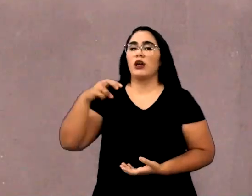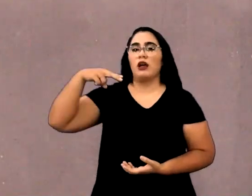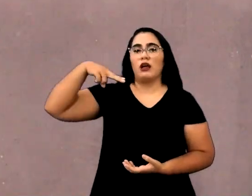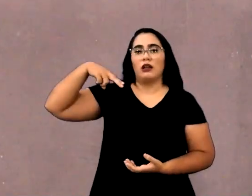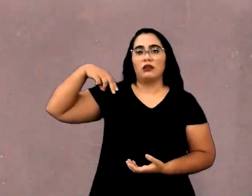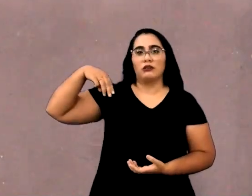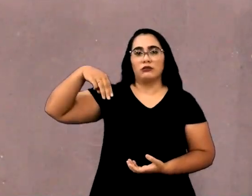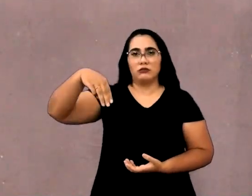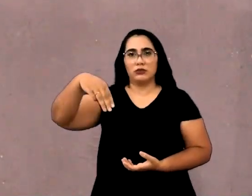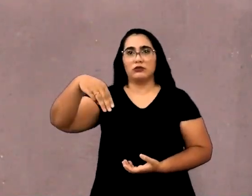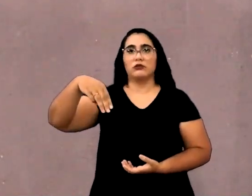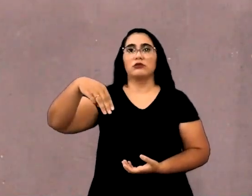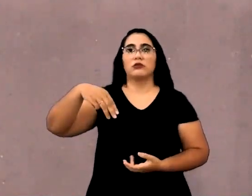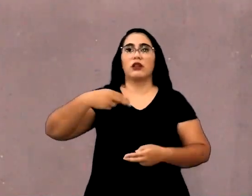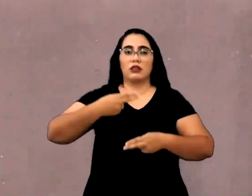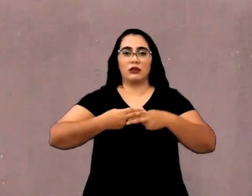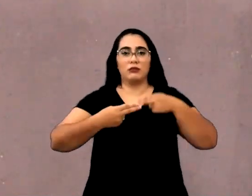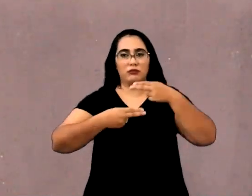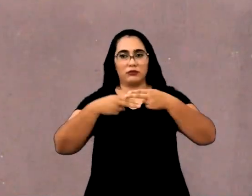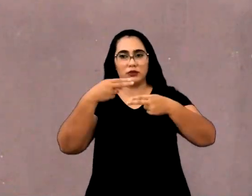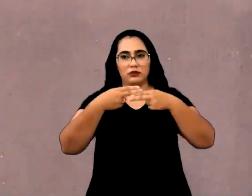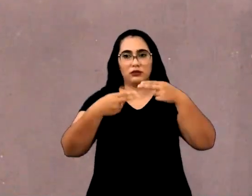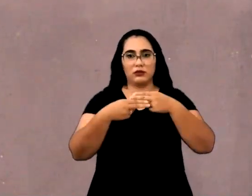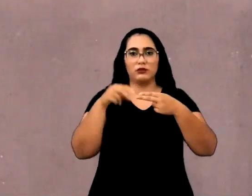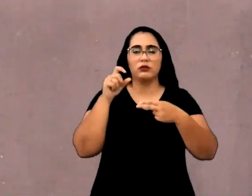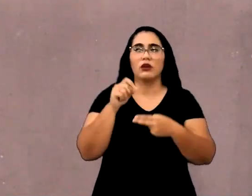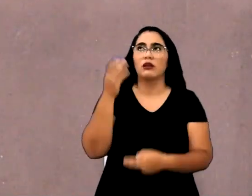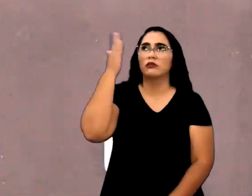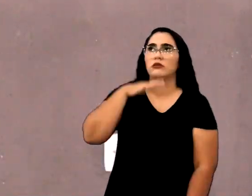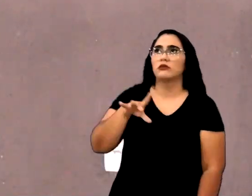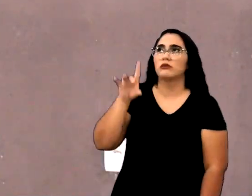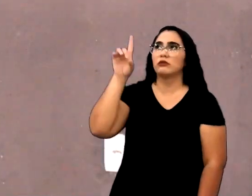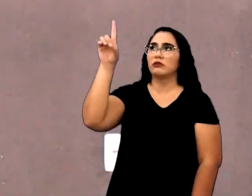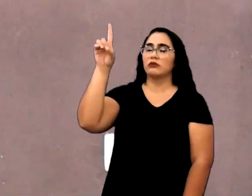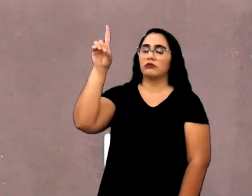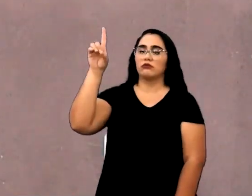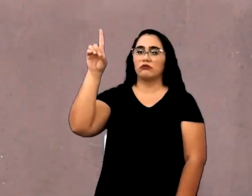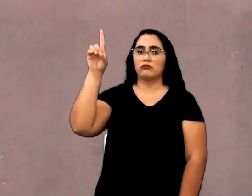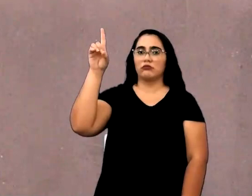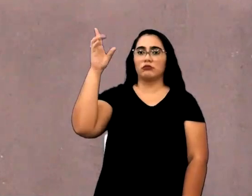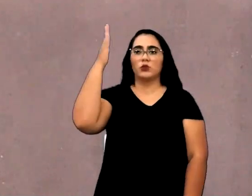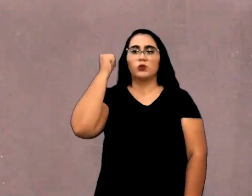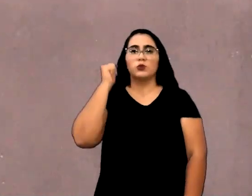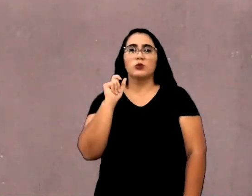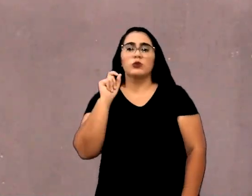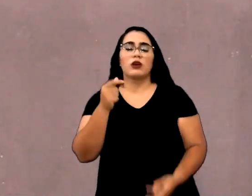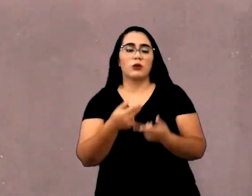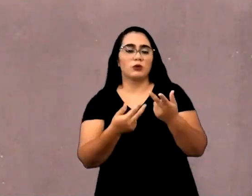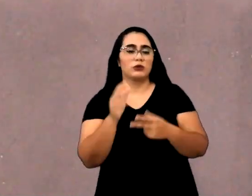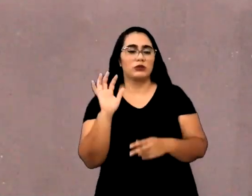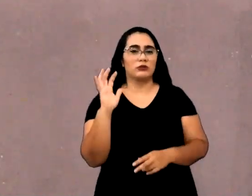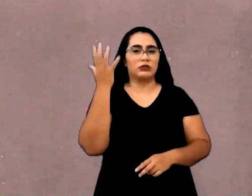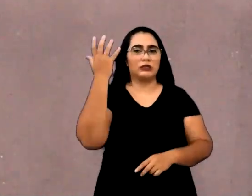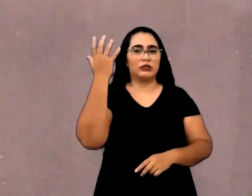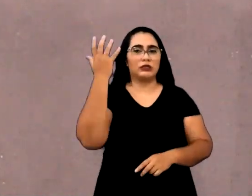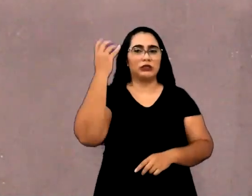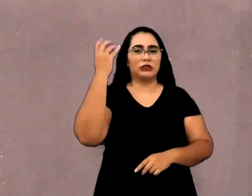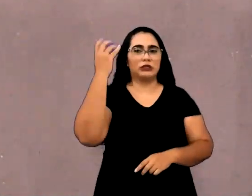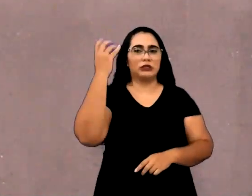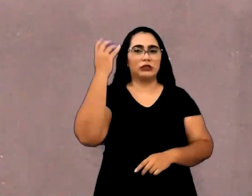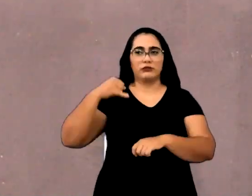Neemias, quando se colocou diante do Senhor, naquele momento como ele soube o que estava acontecendo em